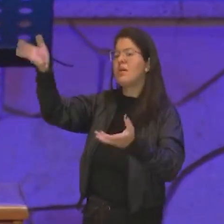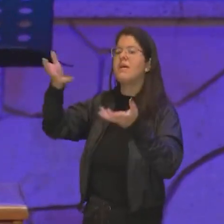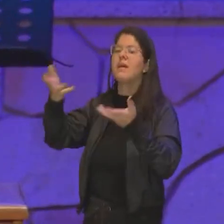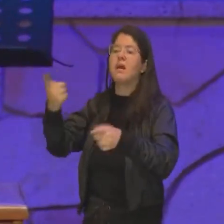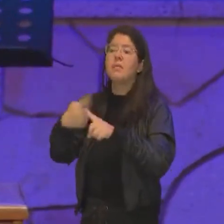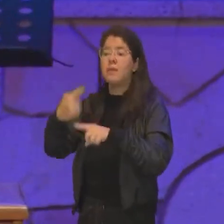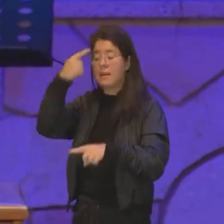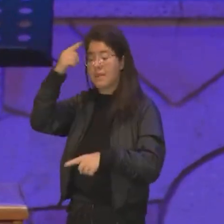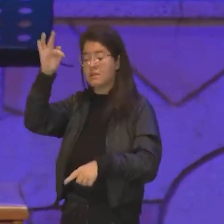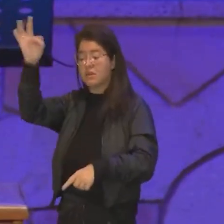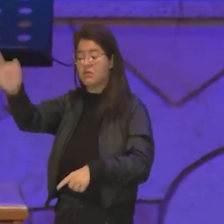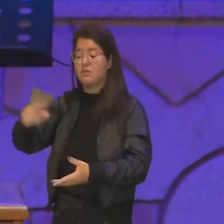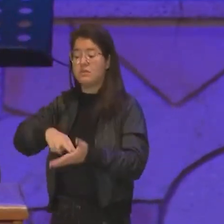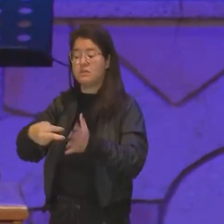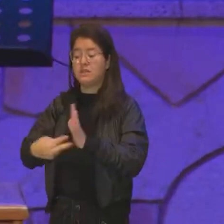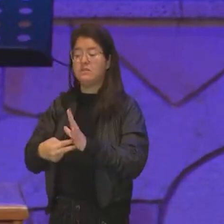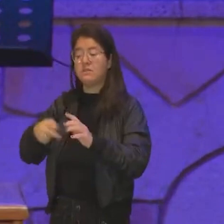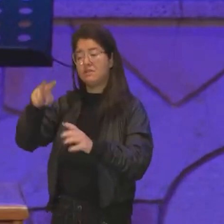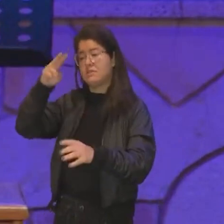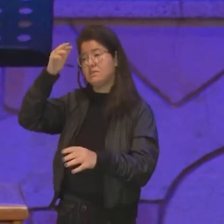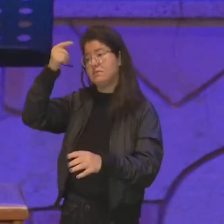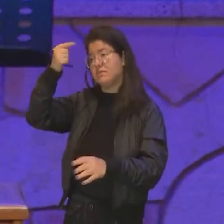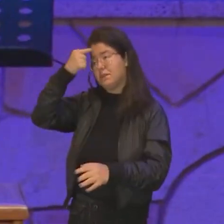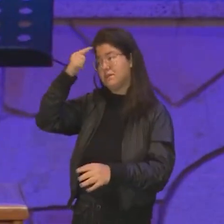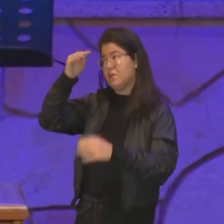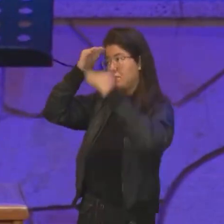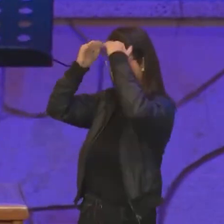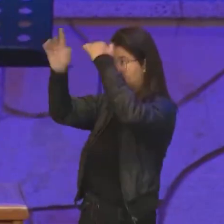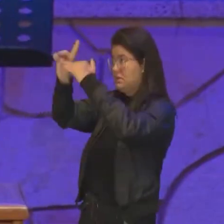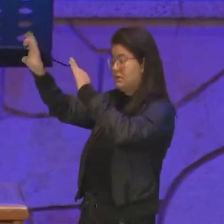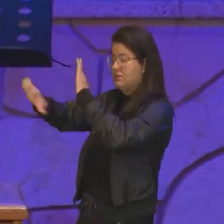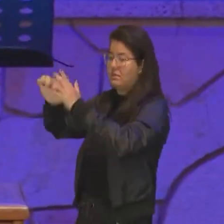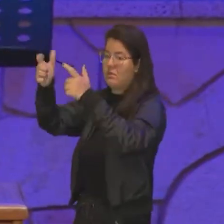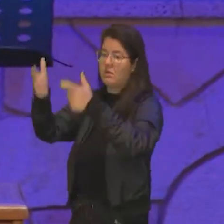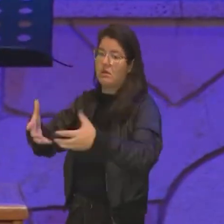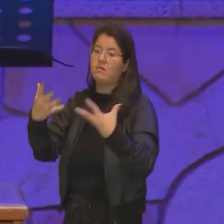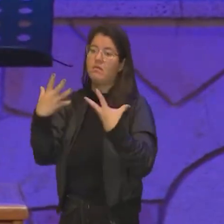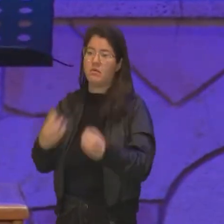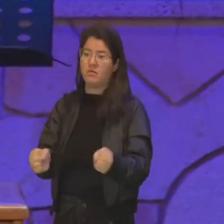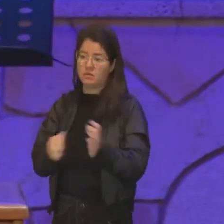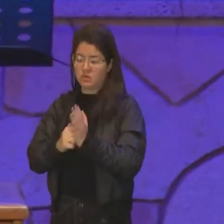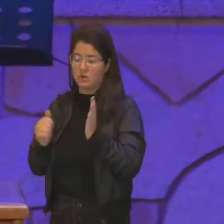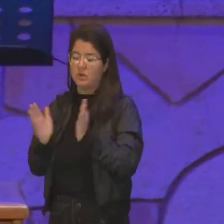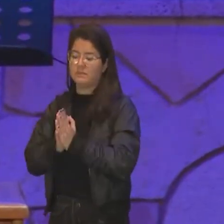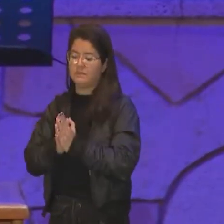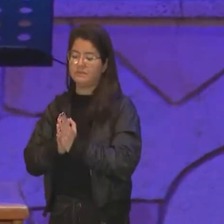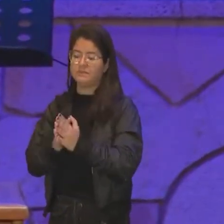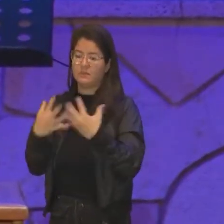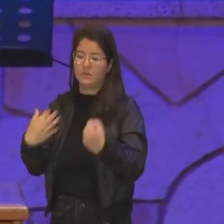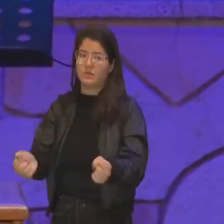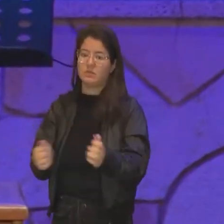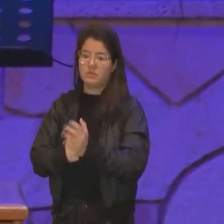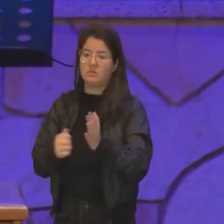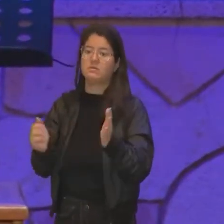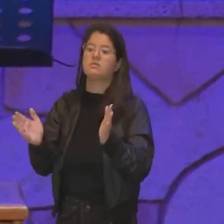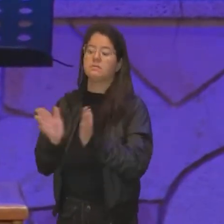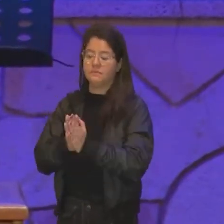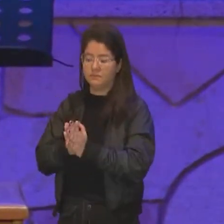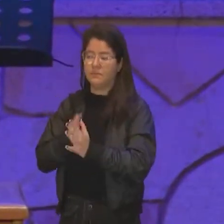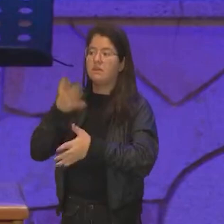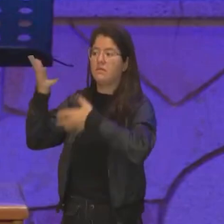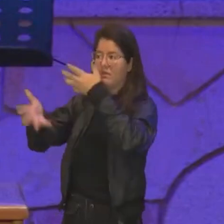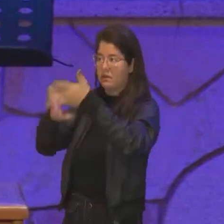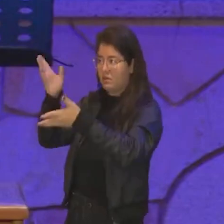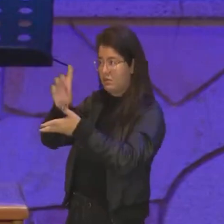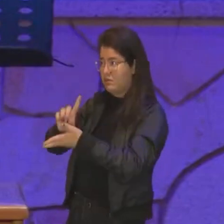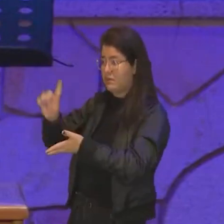no futuro é pensar em obedecer a Deus em primeiro lugar. Feche os seus olhos. Feche os seus olhos e fale com Deus agora,